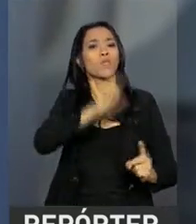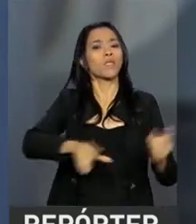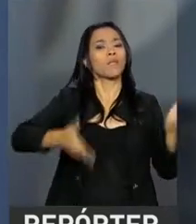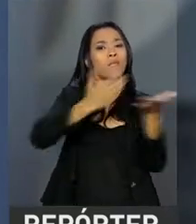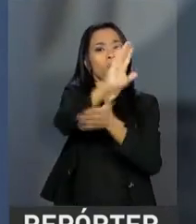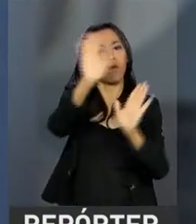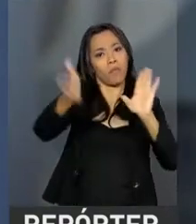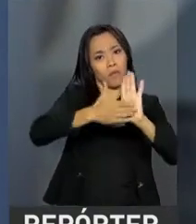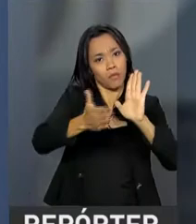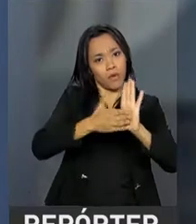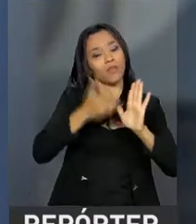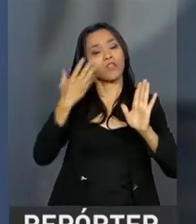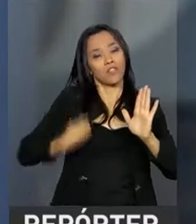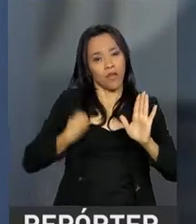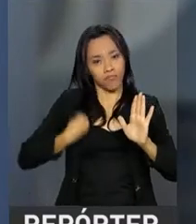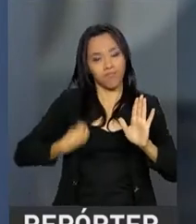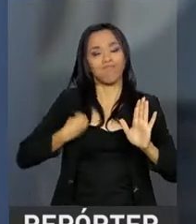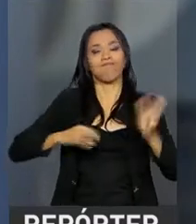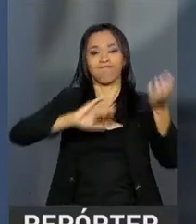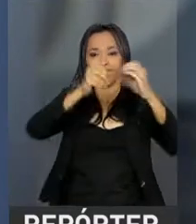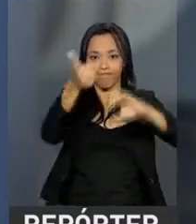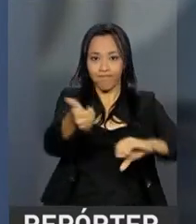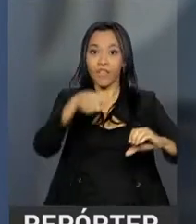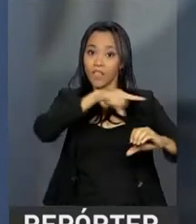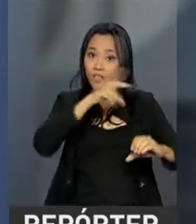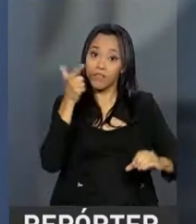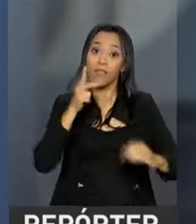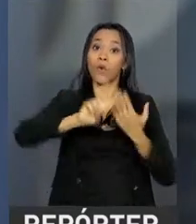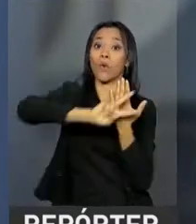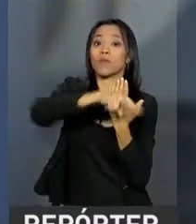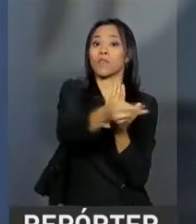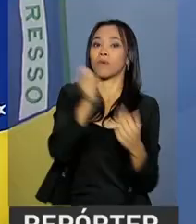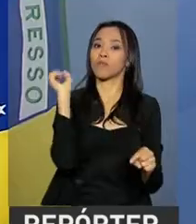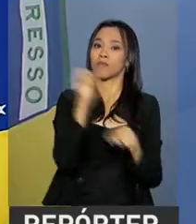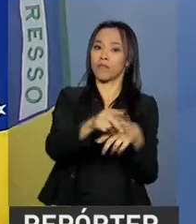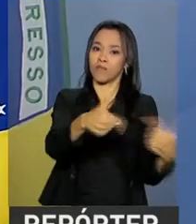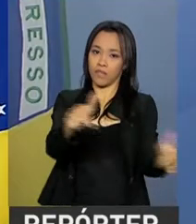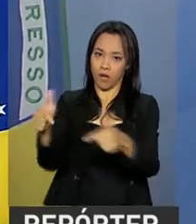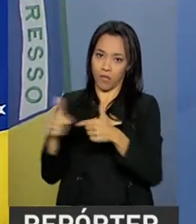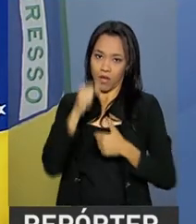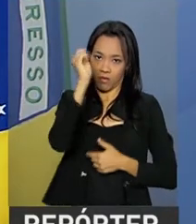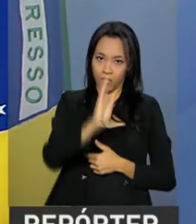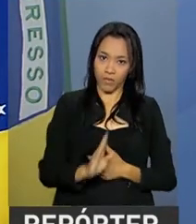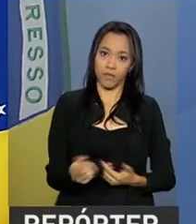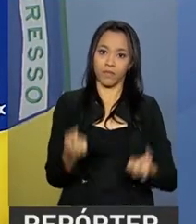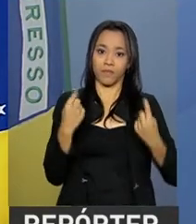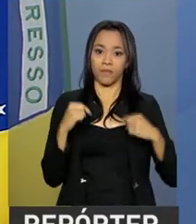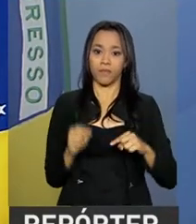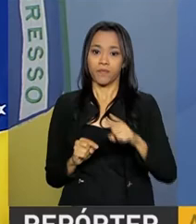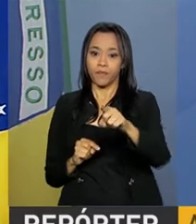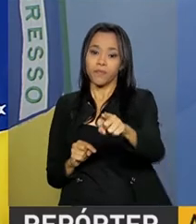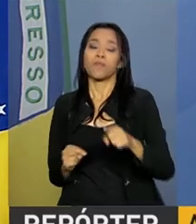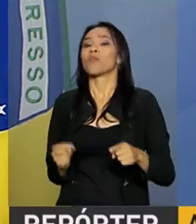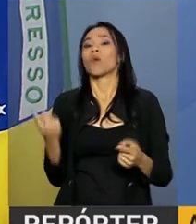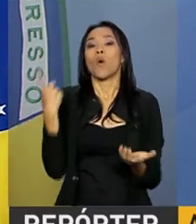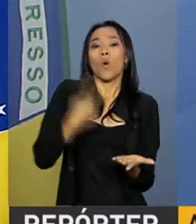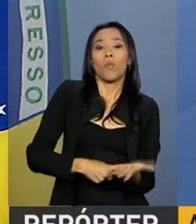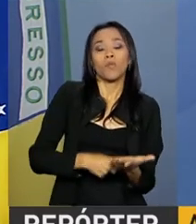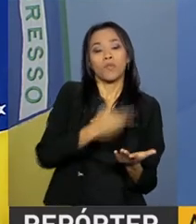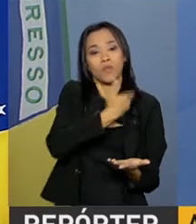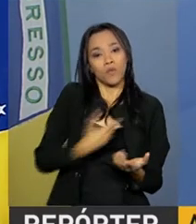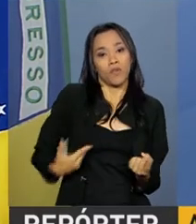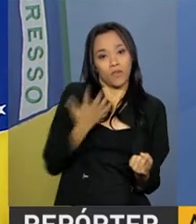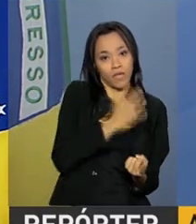que estão no congresso nacional que vão gerar empregos no país o compromisso do governo federal com o equilíbrio das contas